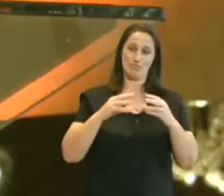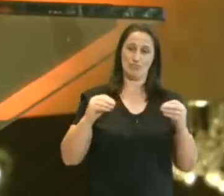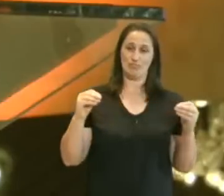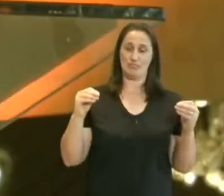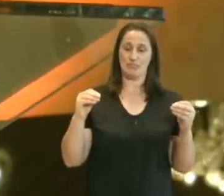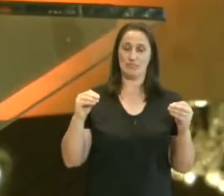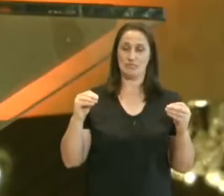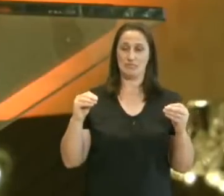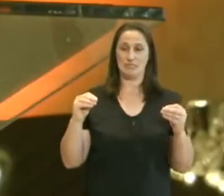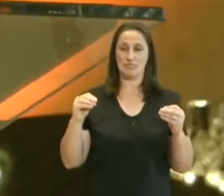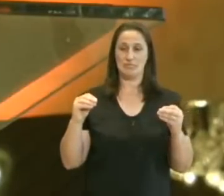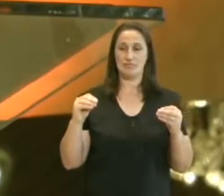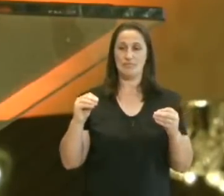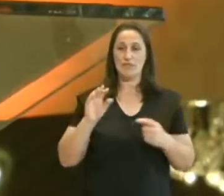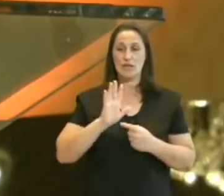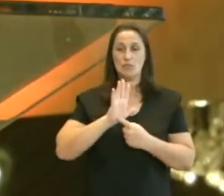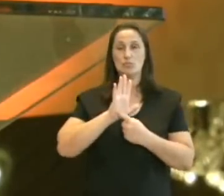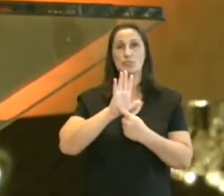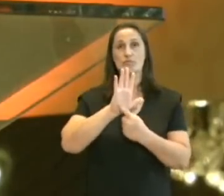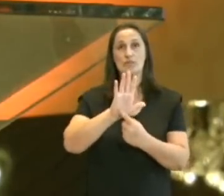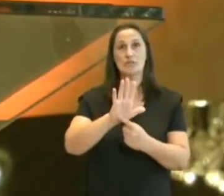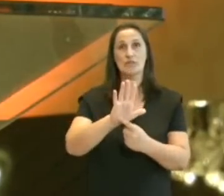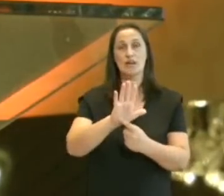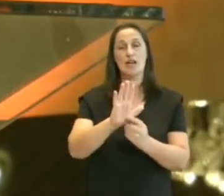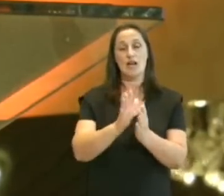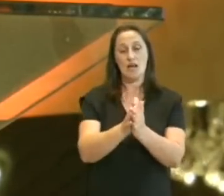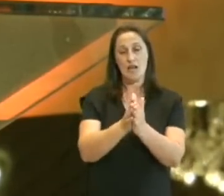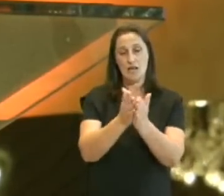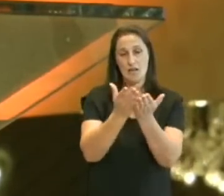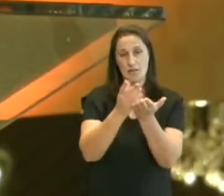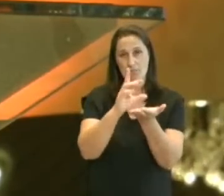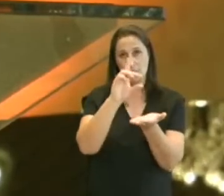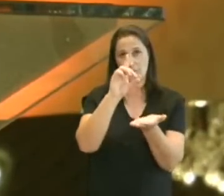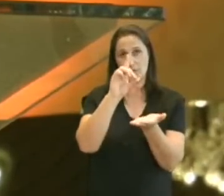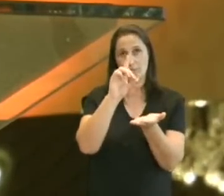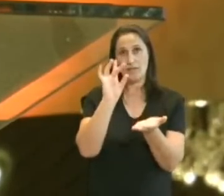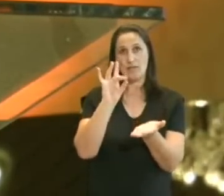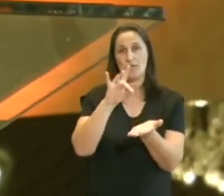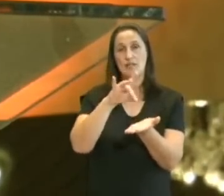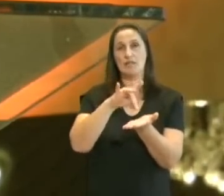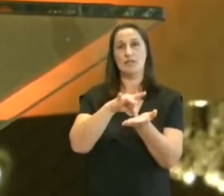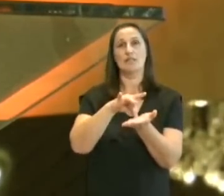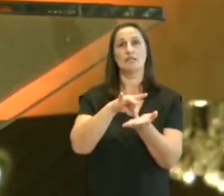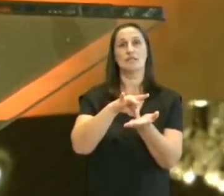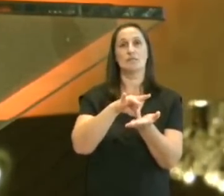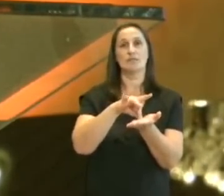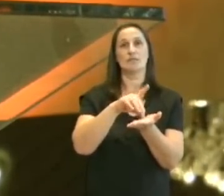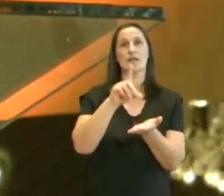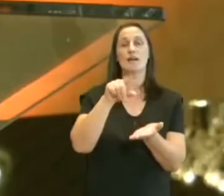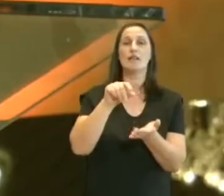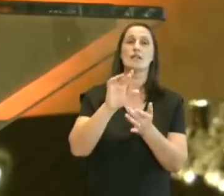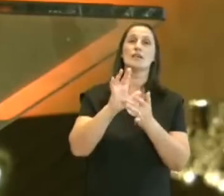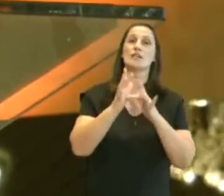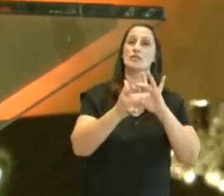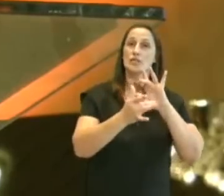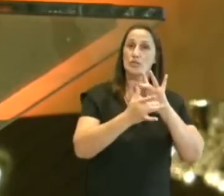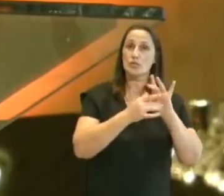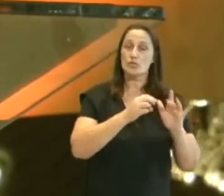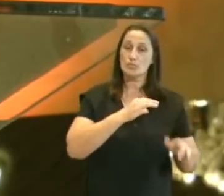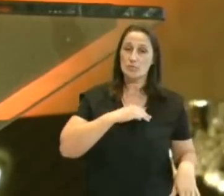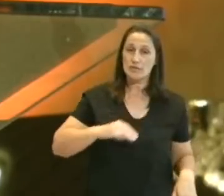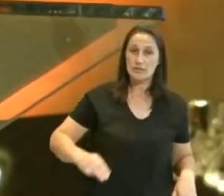Ele mostraria através das Escrituras que a realidade é que Jesus, o